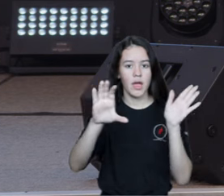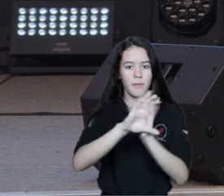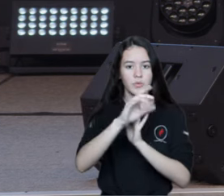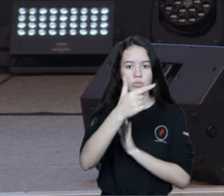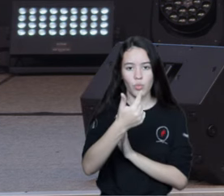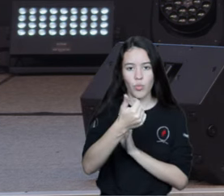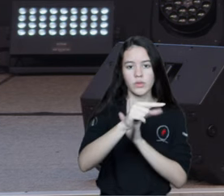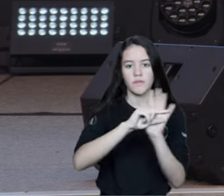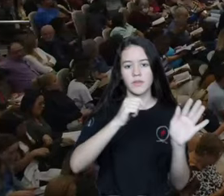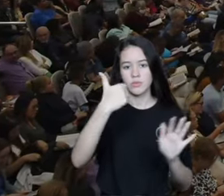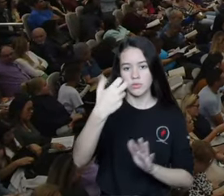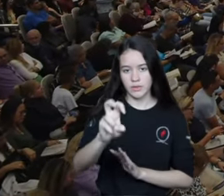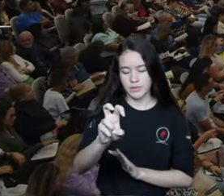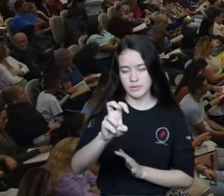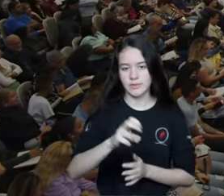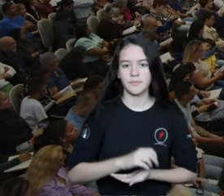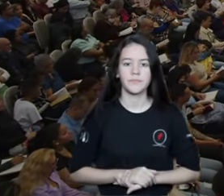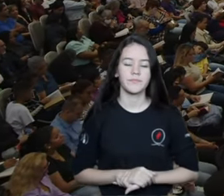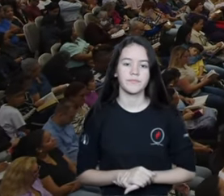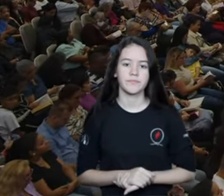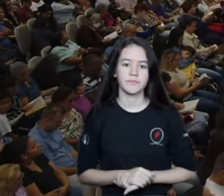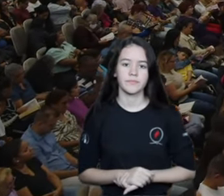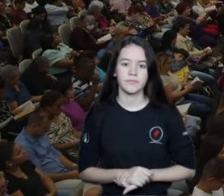12 Versículo 15